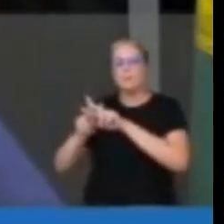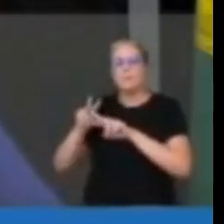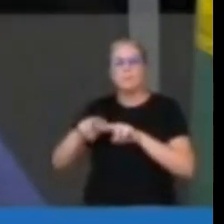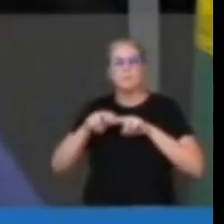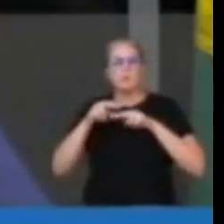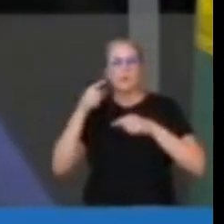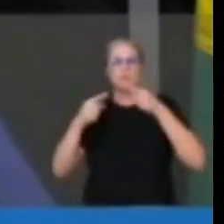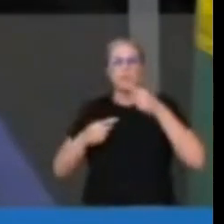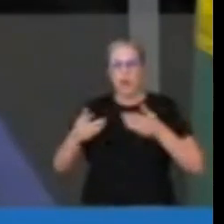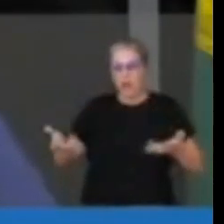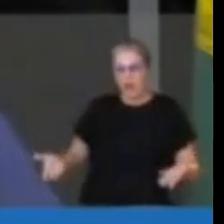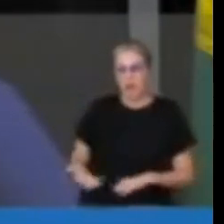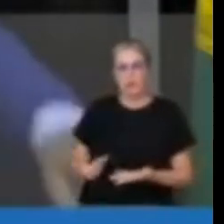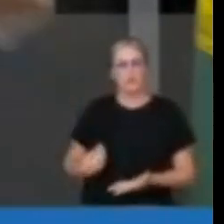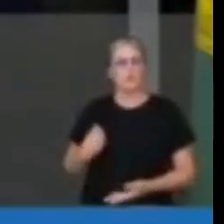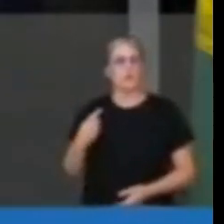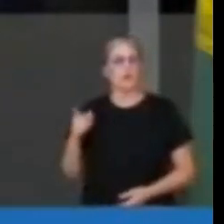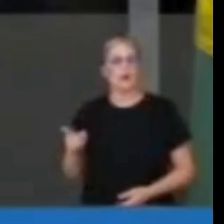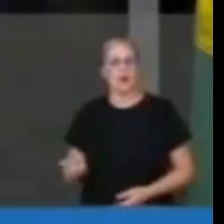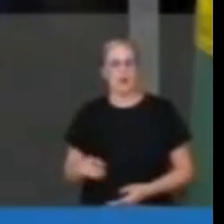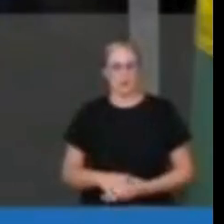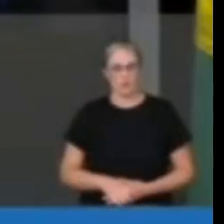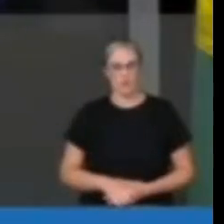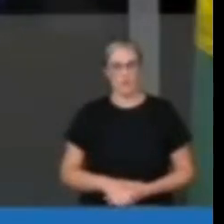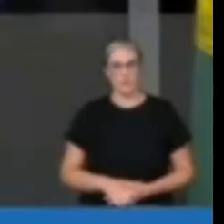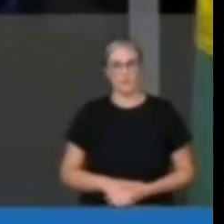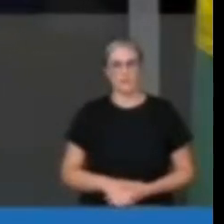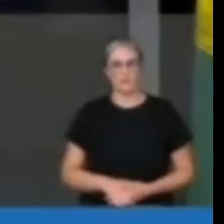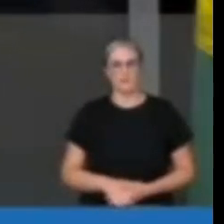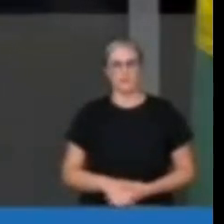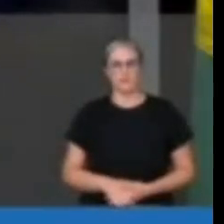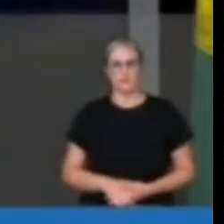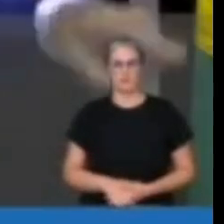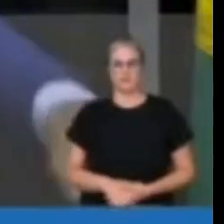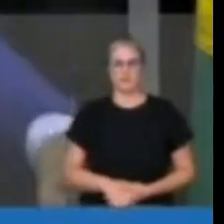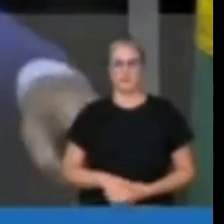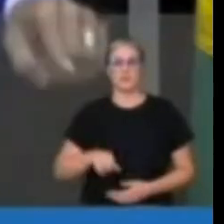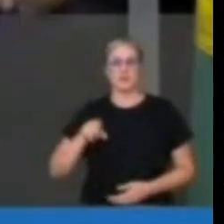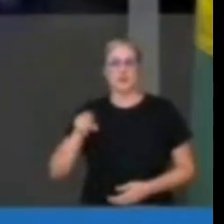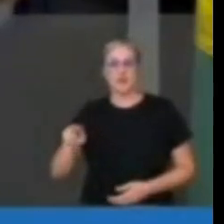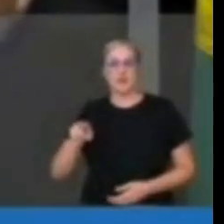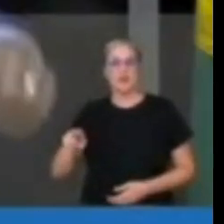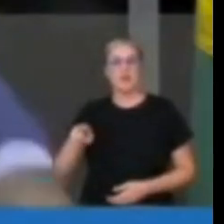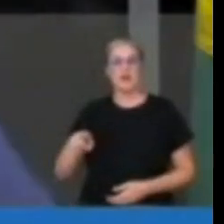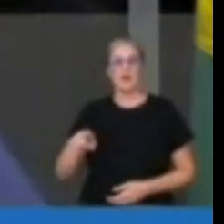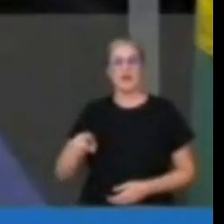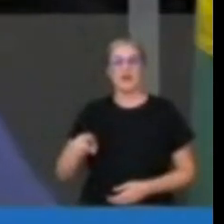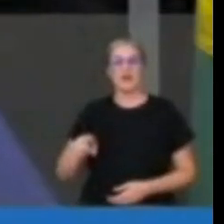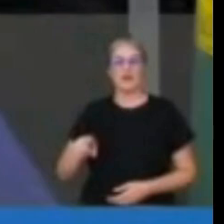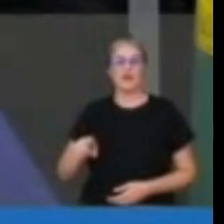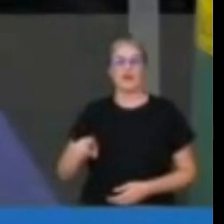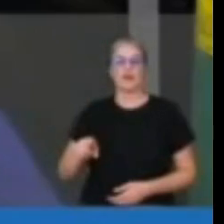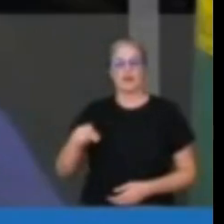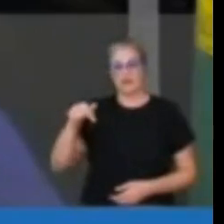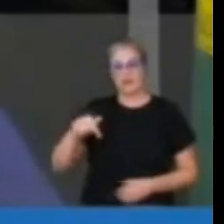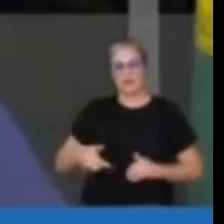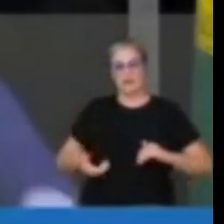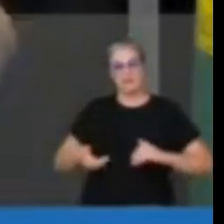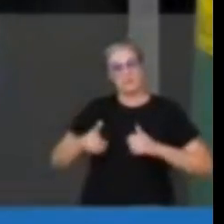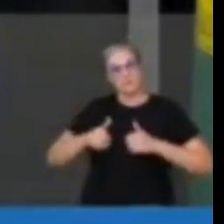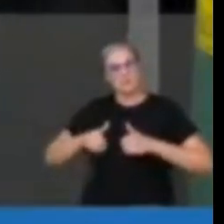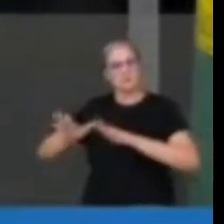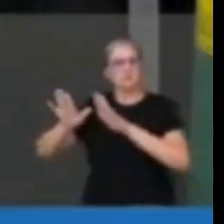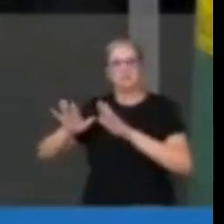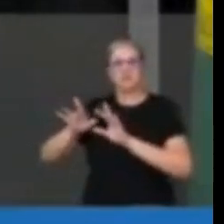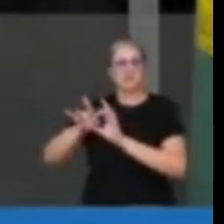dias atuais e que foi colocado a sua cabeça aos leões por covardia dessa casa.